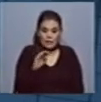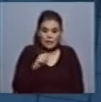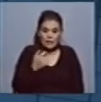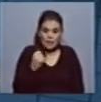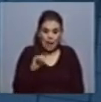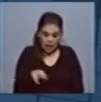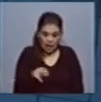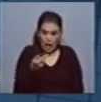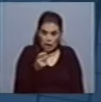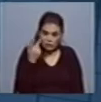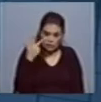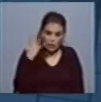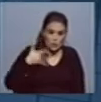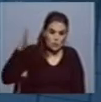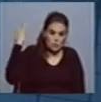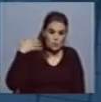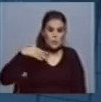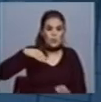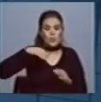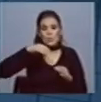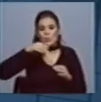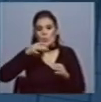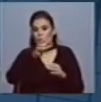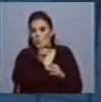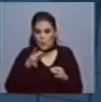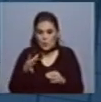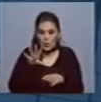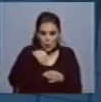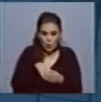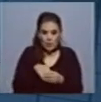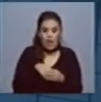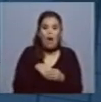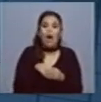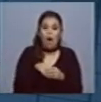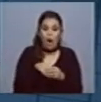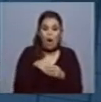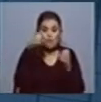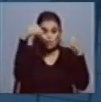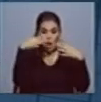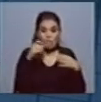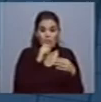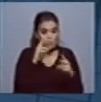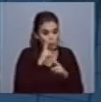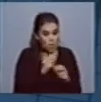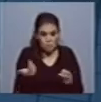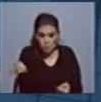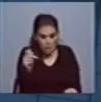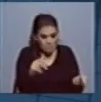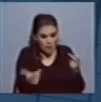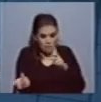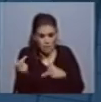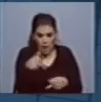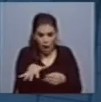viajam à velocidade da luz. Foi outra confirmação. E, portanto, toda esta descoberta deu uma série de outras descobertas noutros ramos da